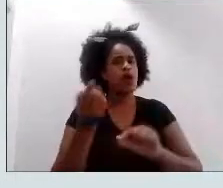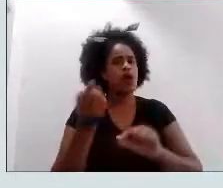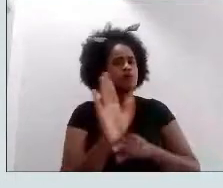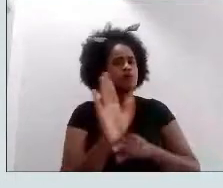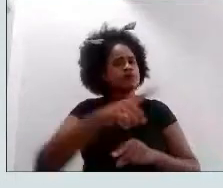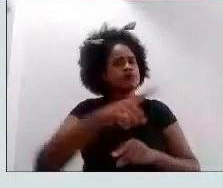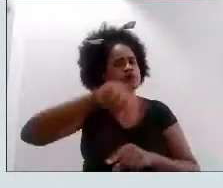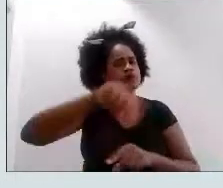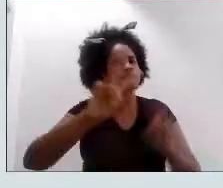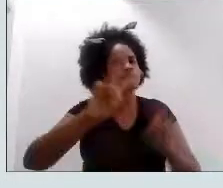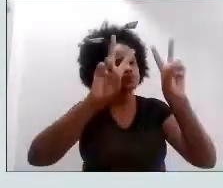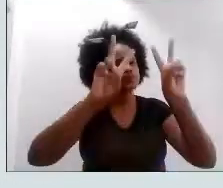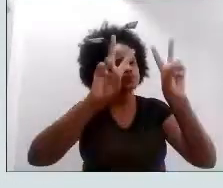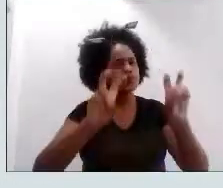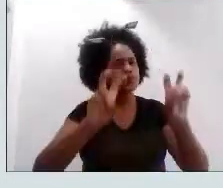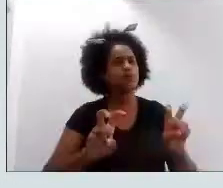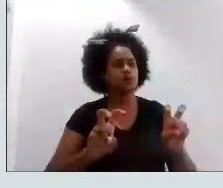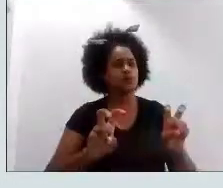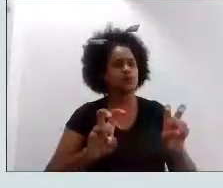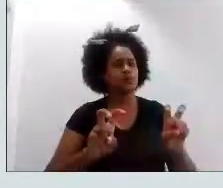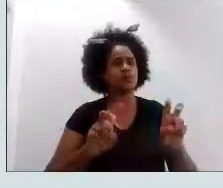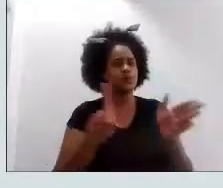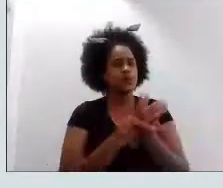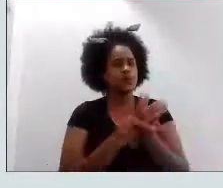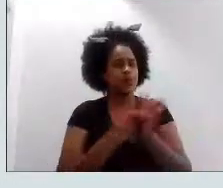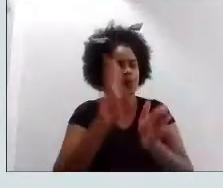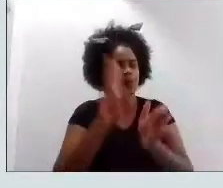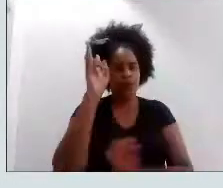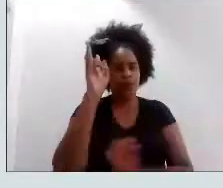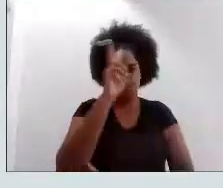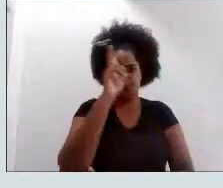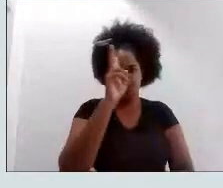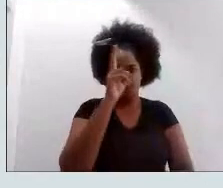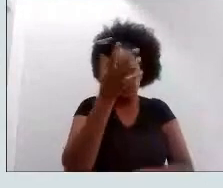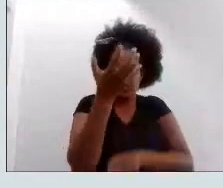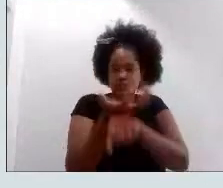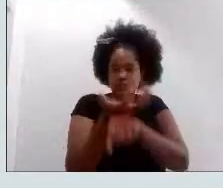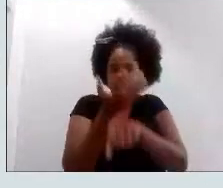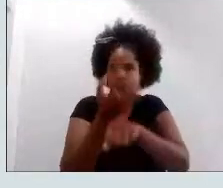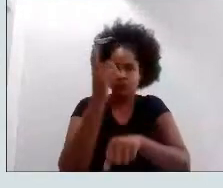de história. História enquanto disciplina, enquanto método